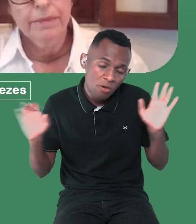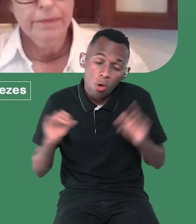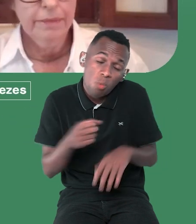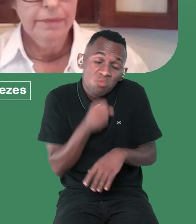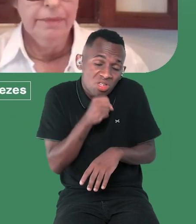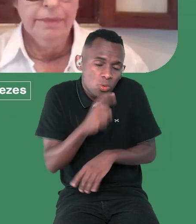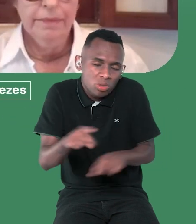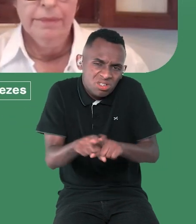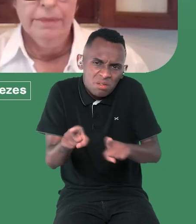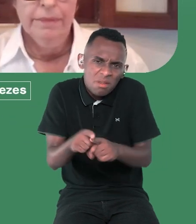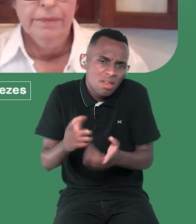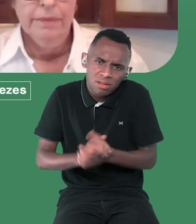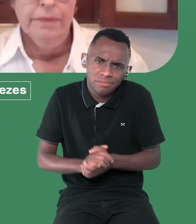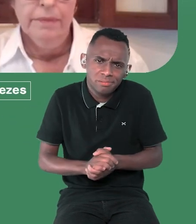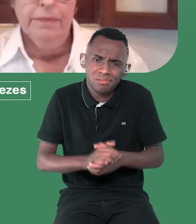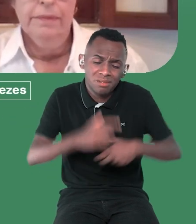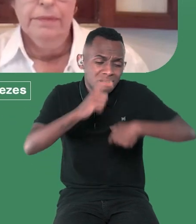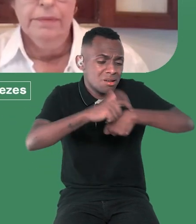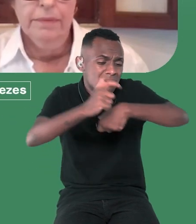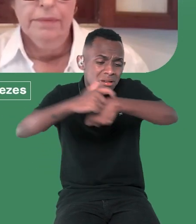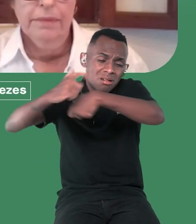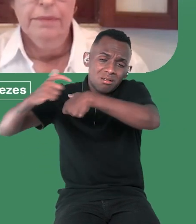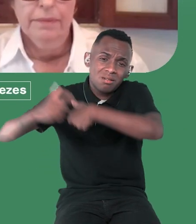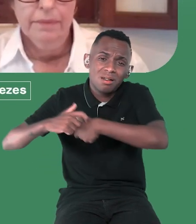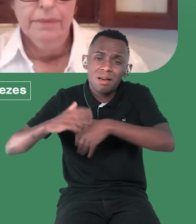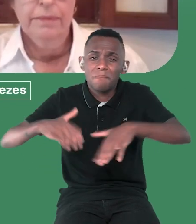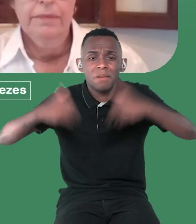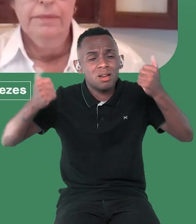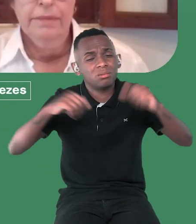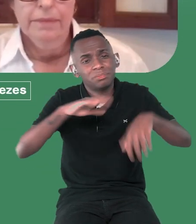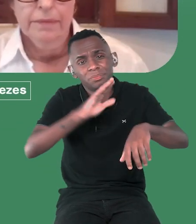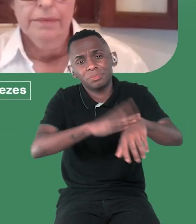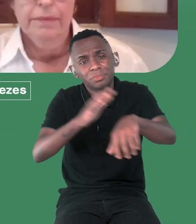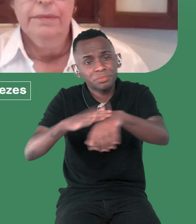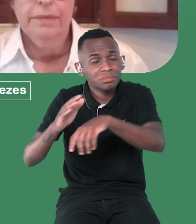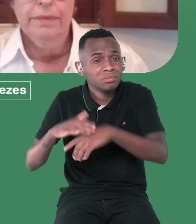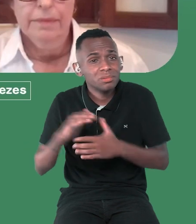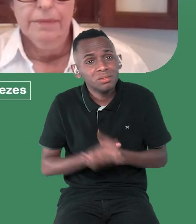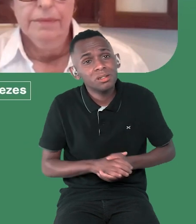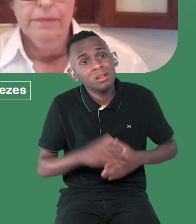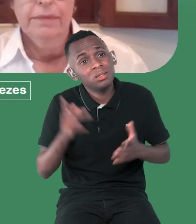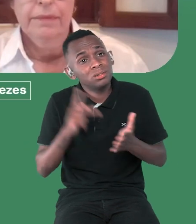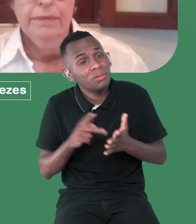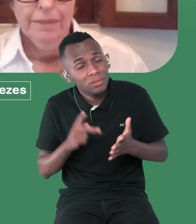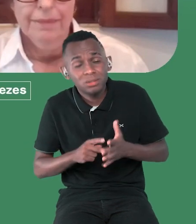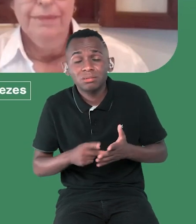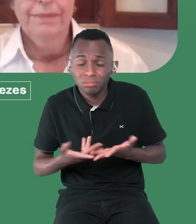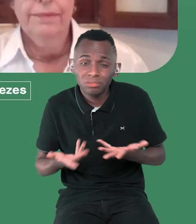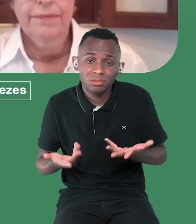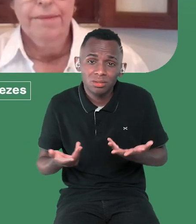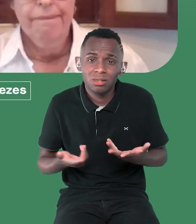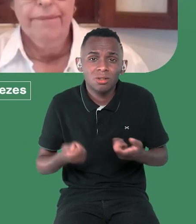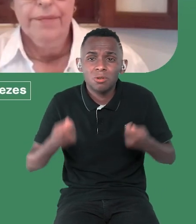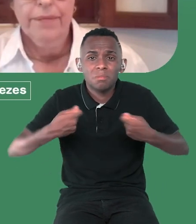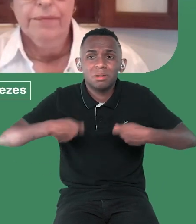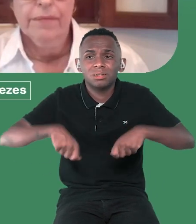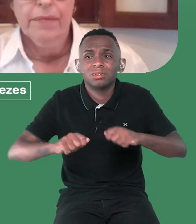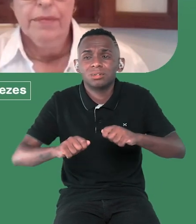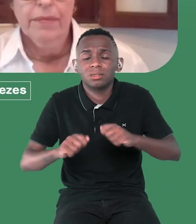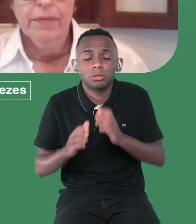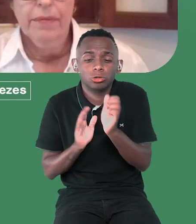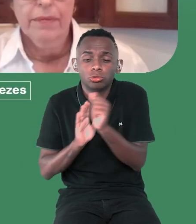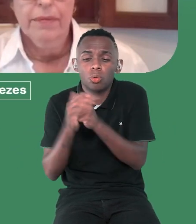idoso. Então, as pessoas ficam querendo passar uma maquiagem na velhice, sendo que, na verdade, não é isso, né? Não tem que se maquiar a